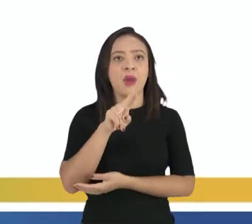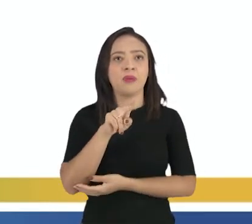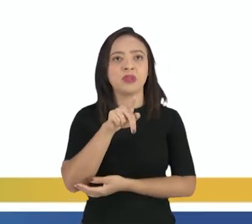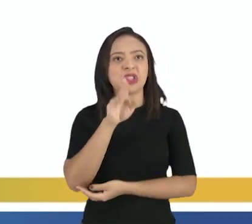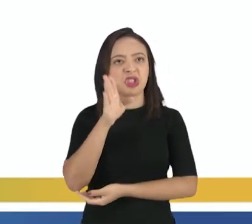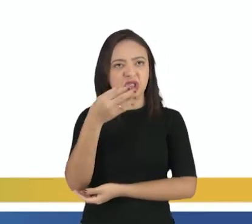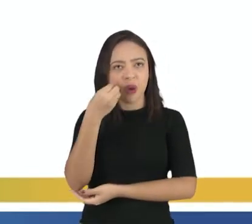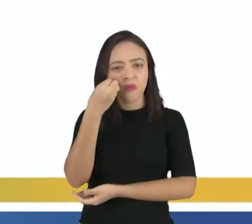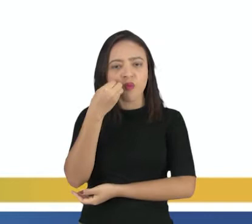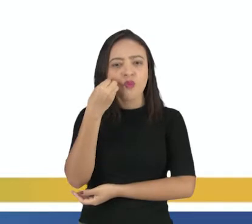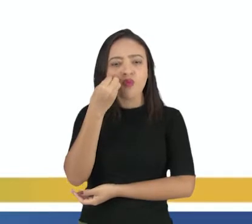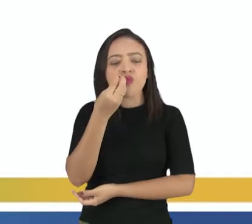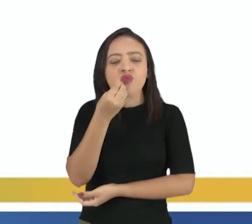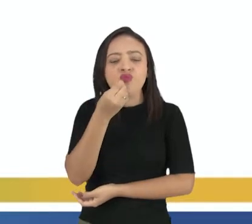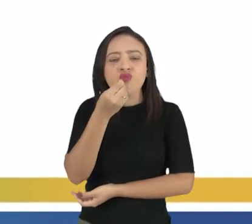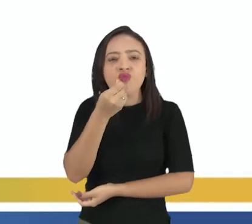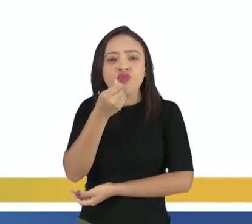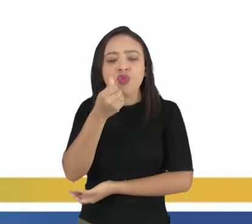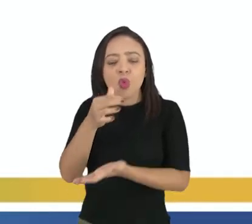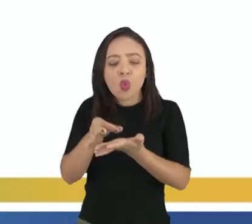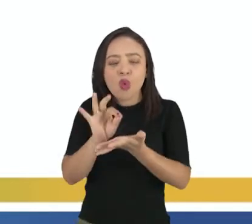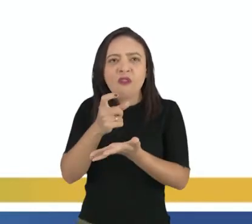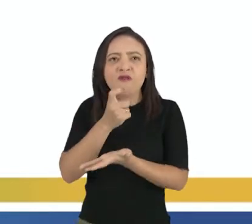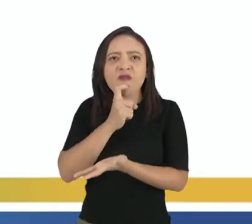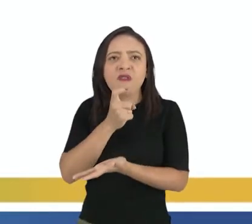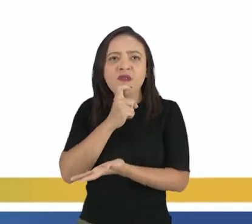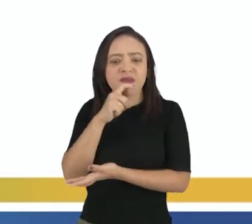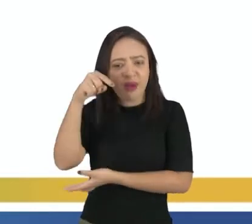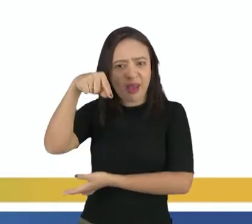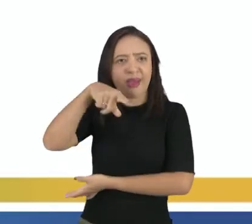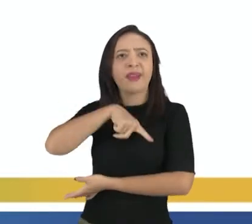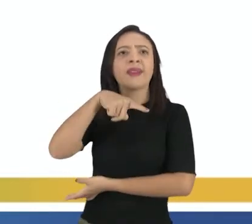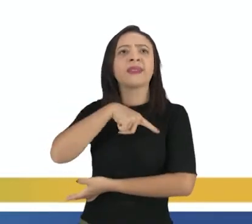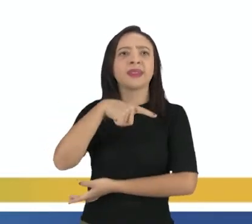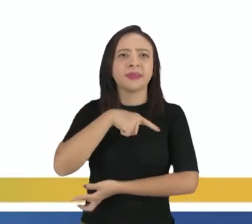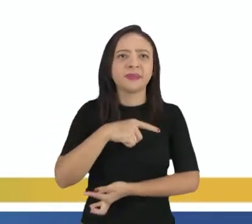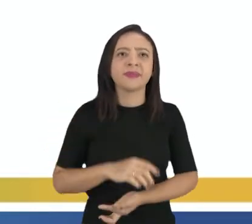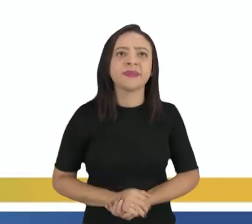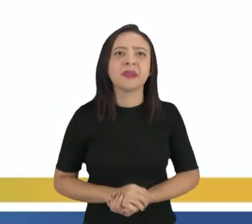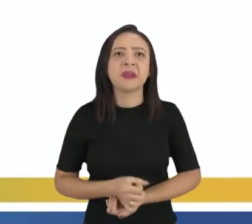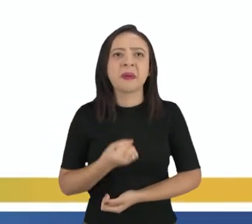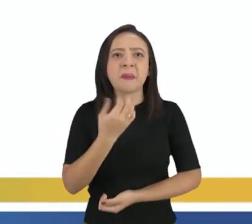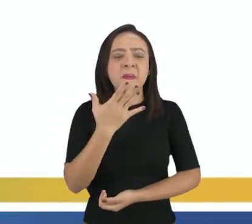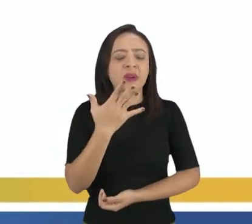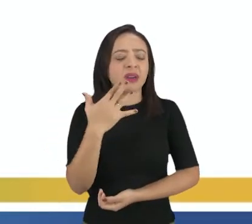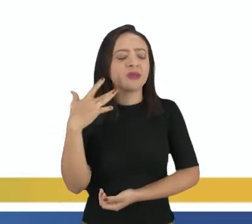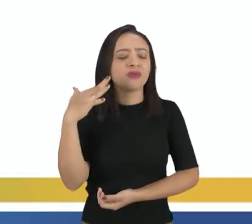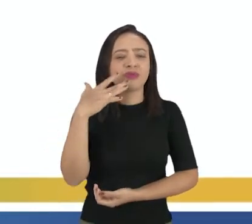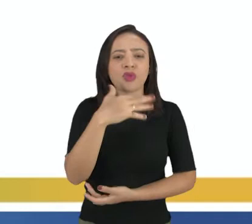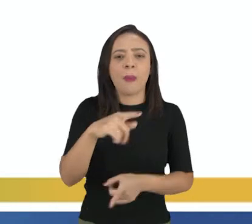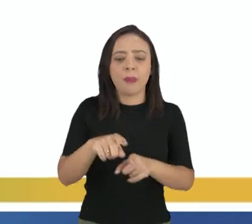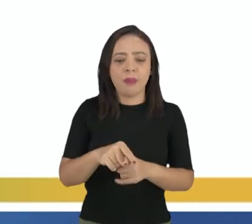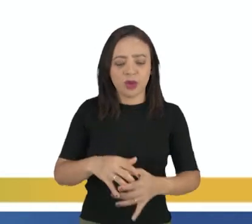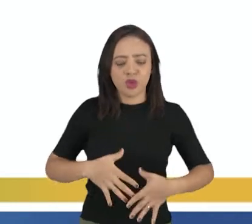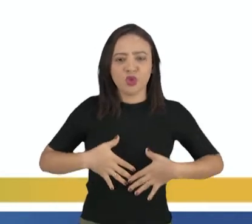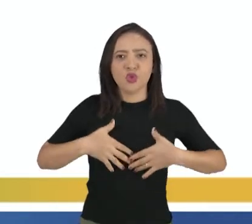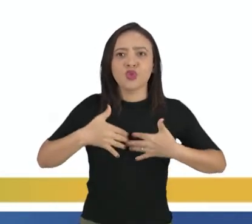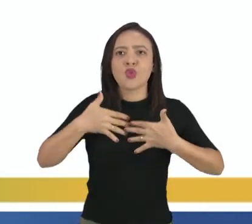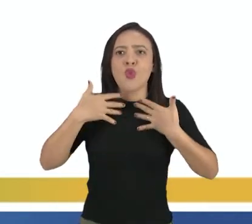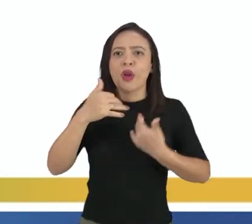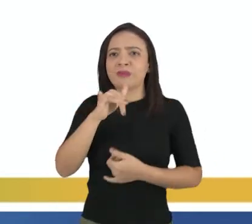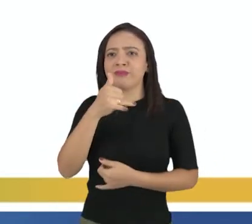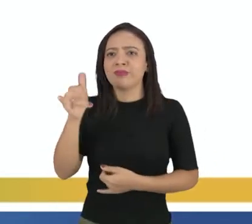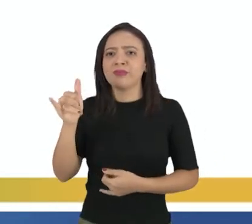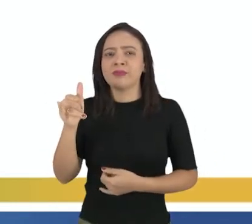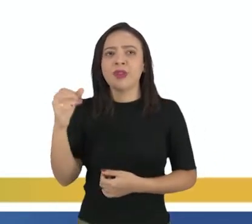já experimentou um café gelado? Aqui tem. Refrescância e energia. Novidade do